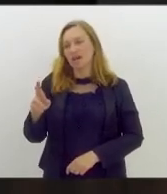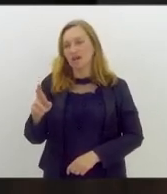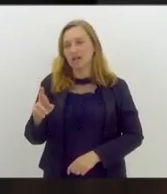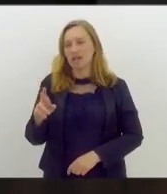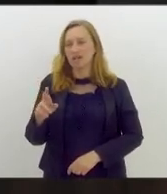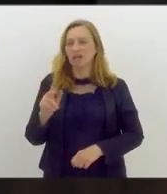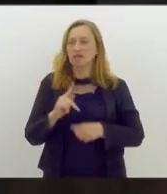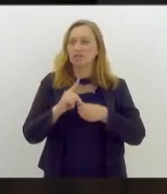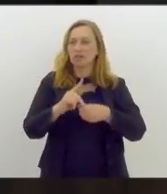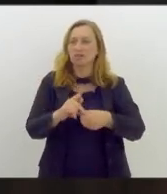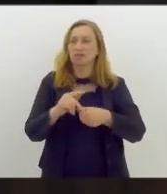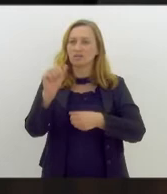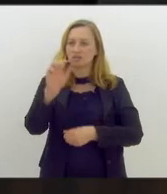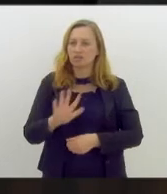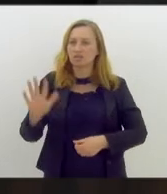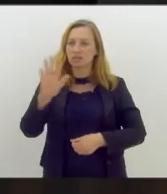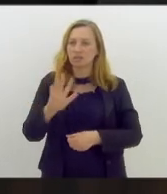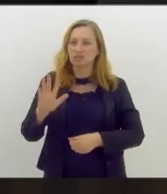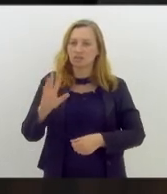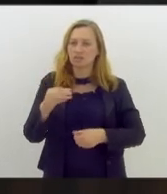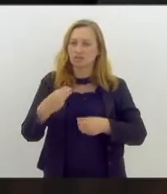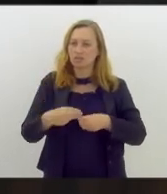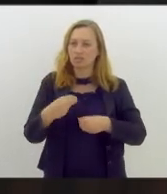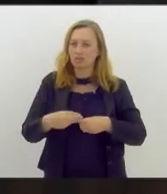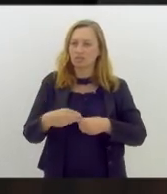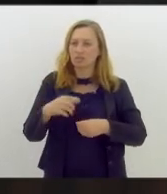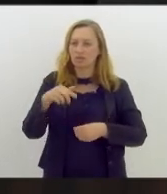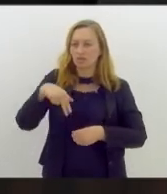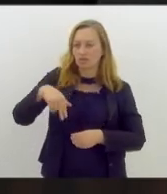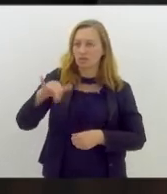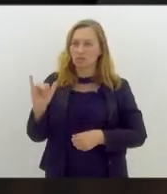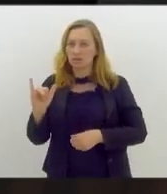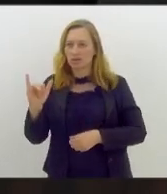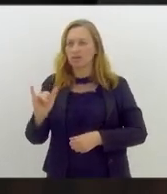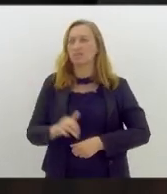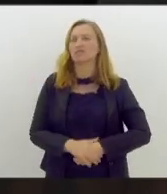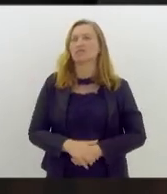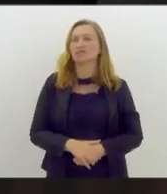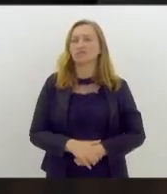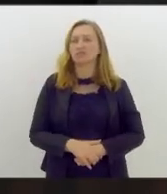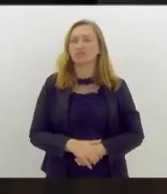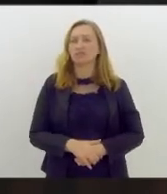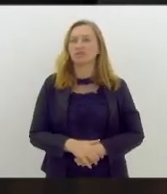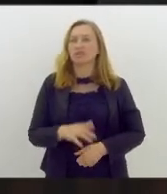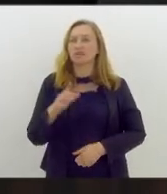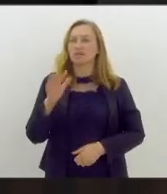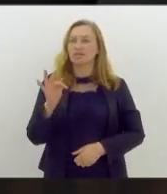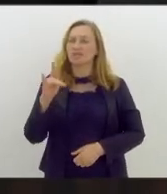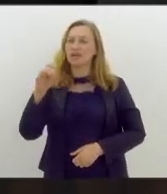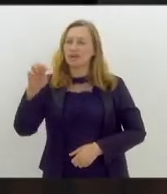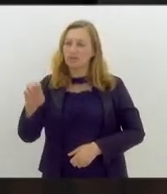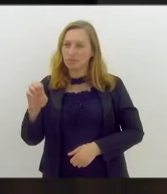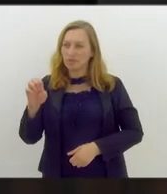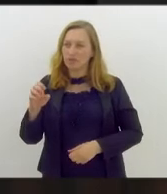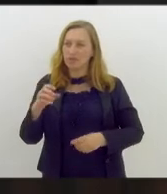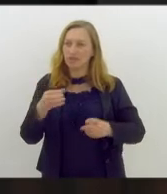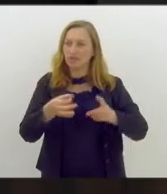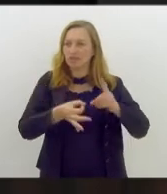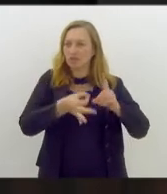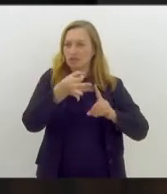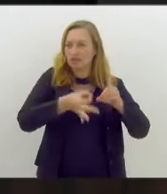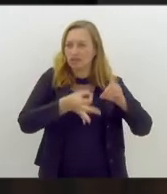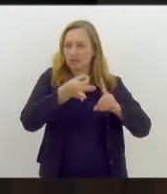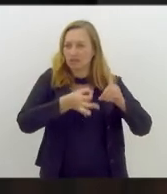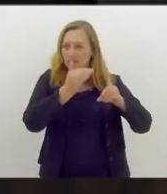da Procuradoria-Geral do município de Nova Iguaçu, do excelentíssimo senhor Felipe Francisco, desembargador